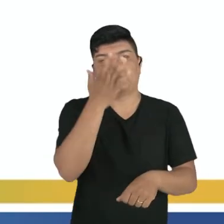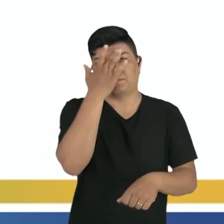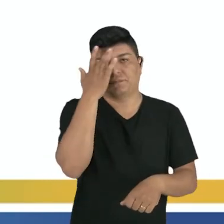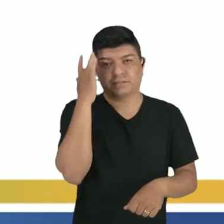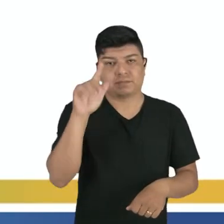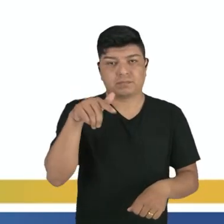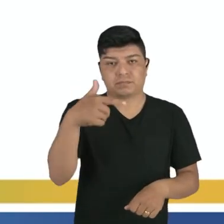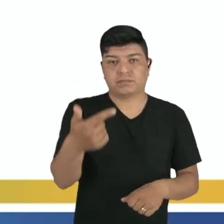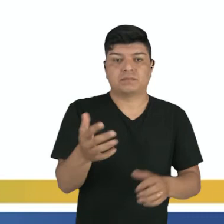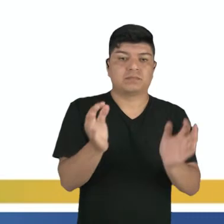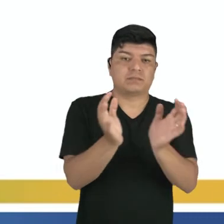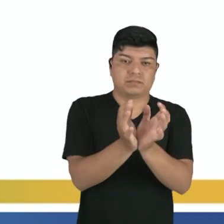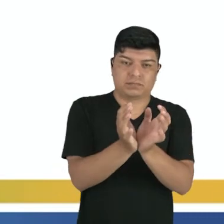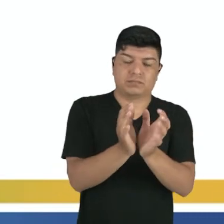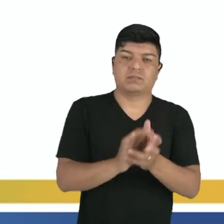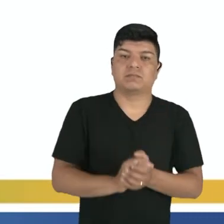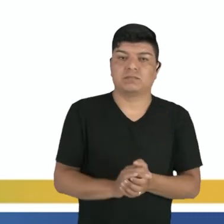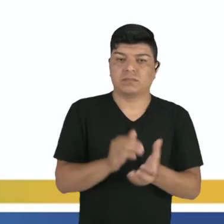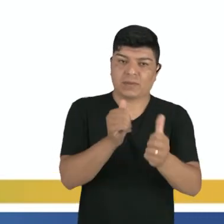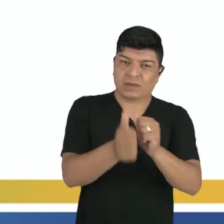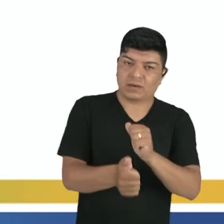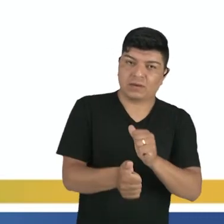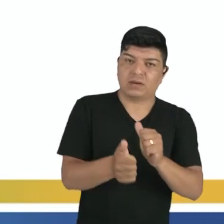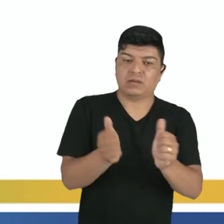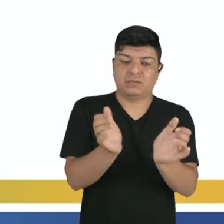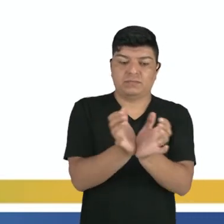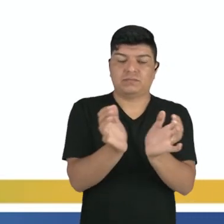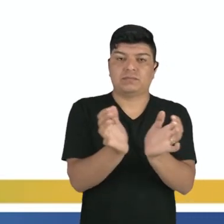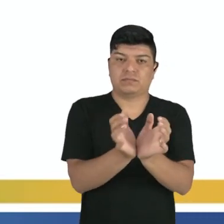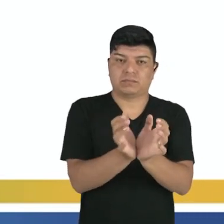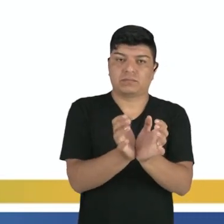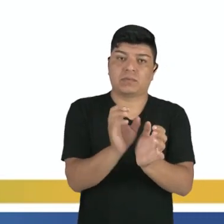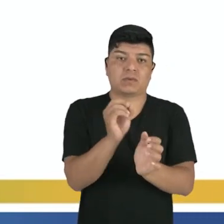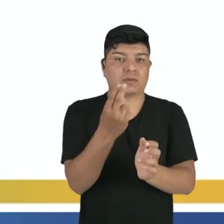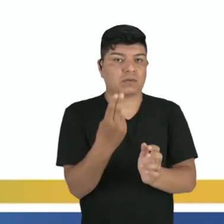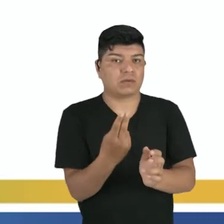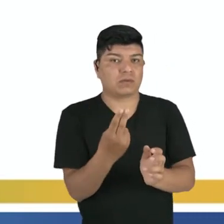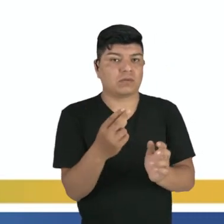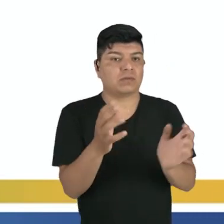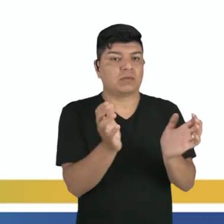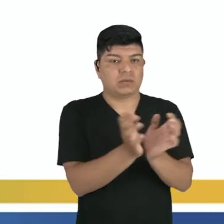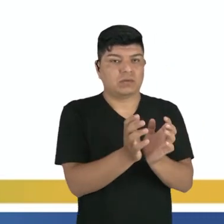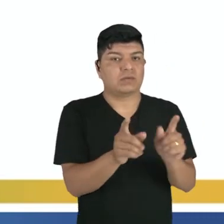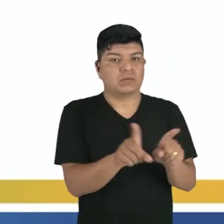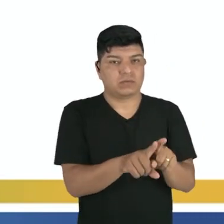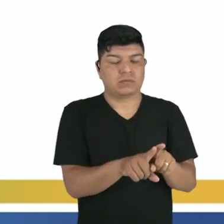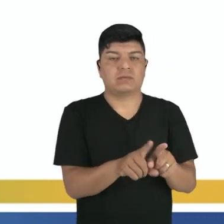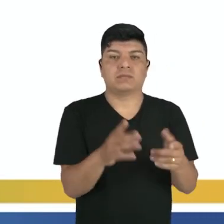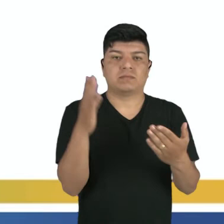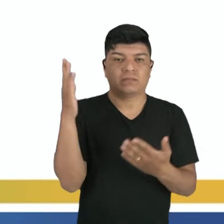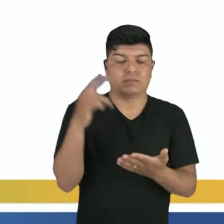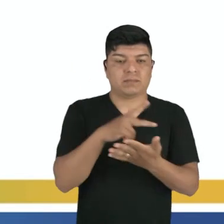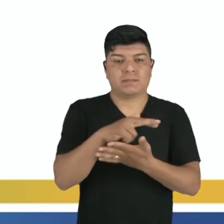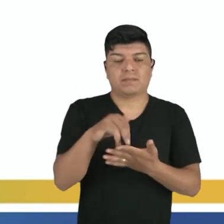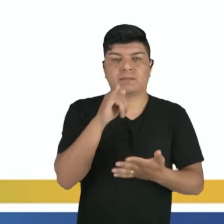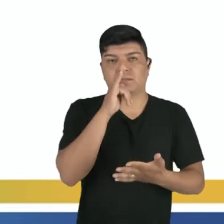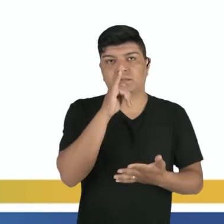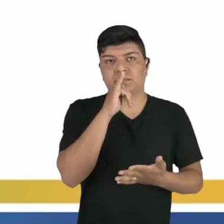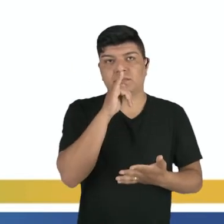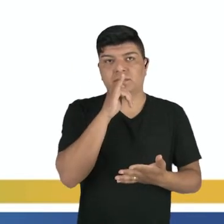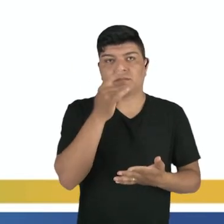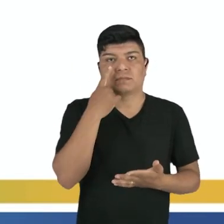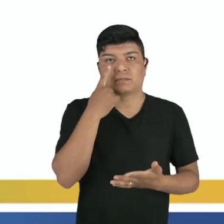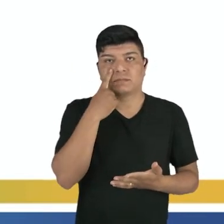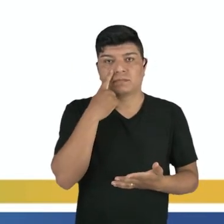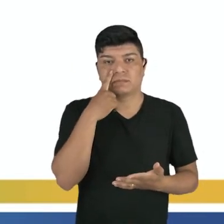Oposição a outra equipe Esporte equipe ou em grupo tá aí daí estão uns vários exemplos